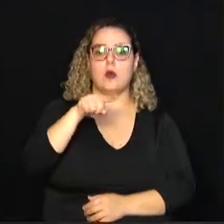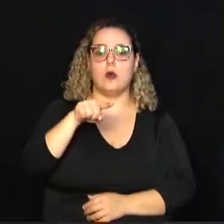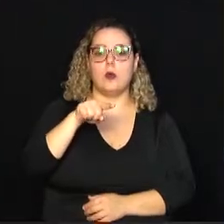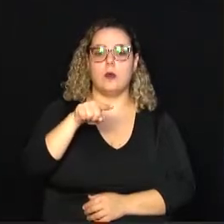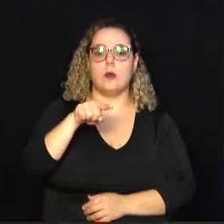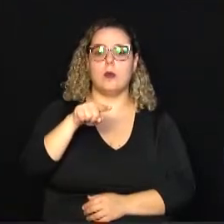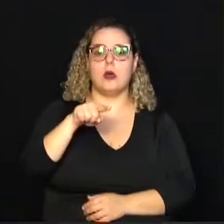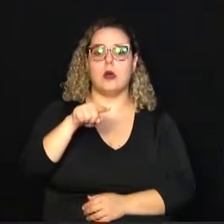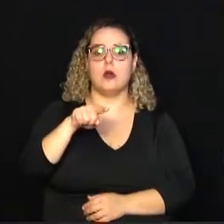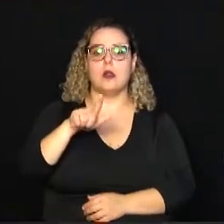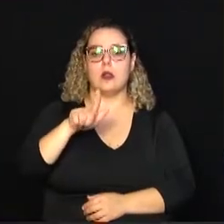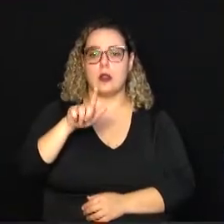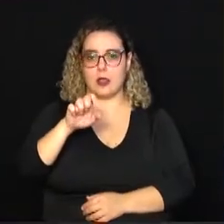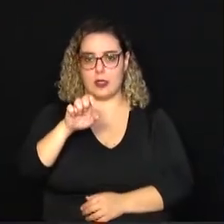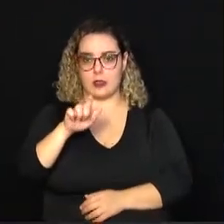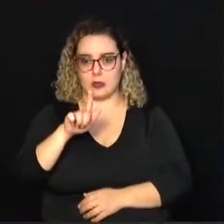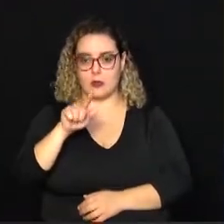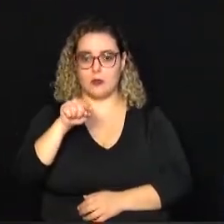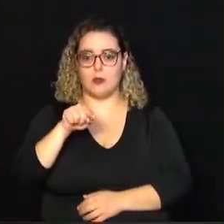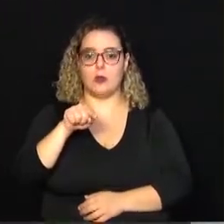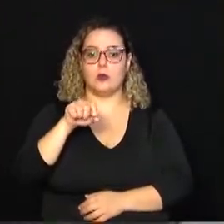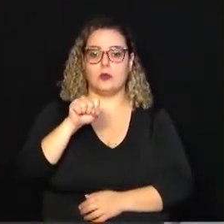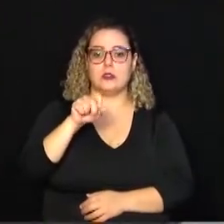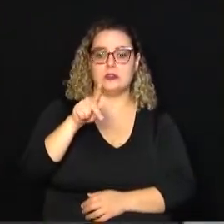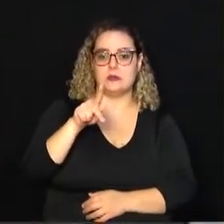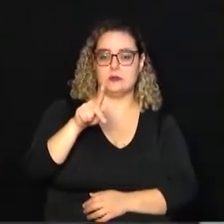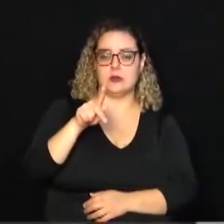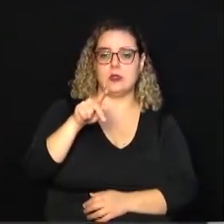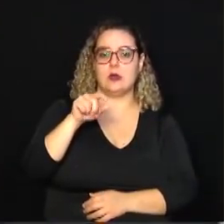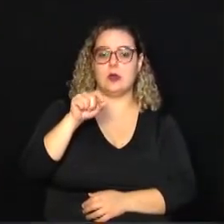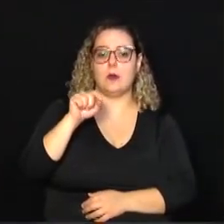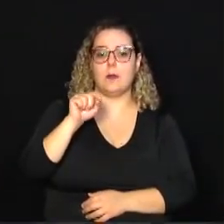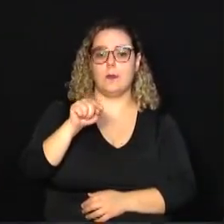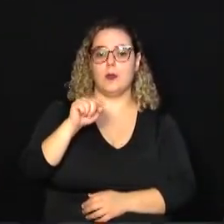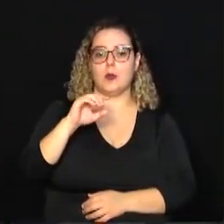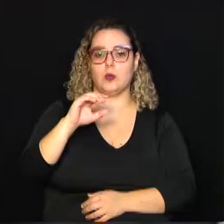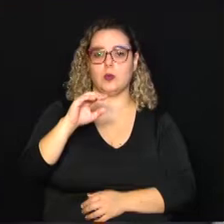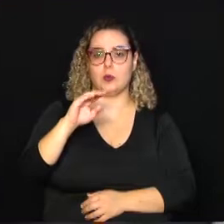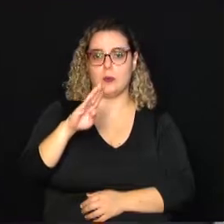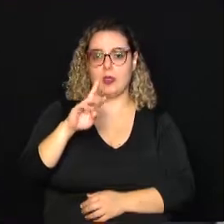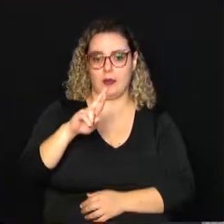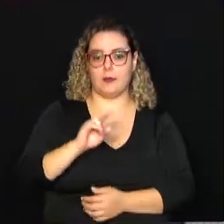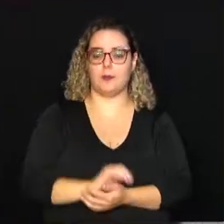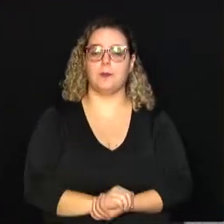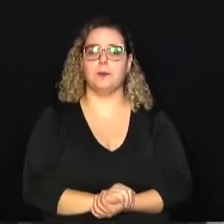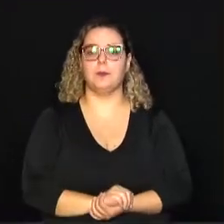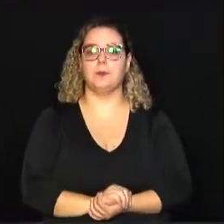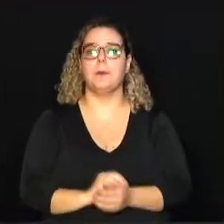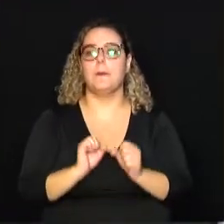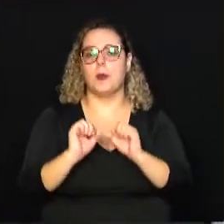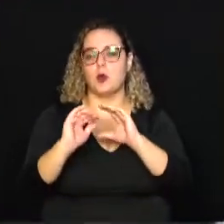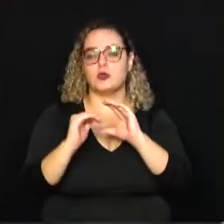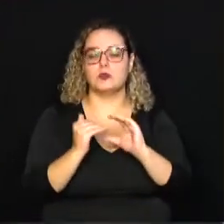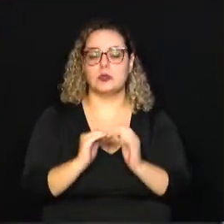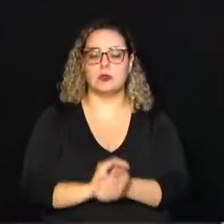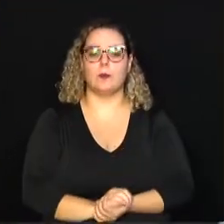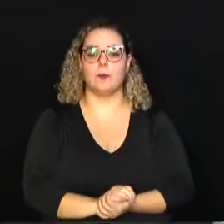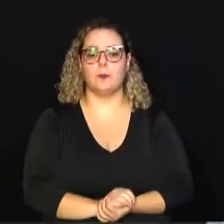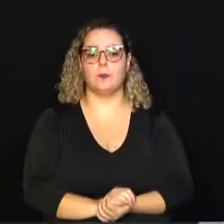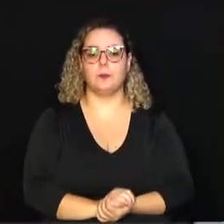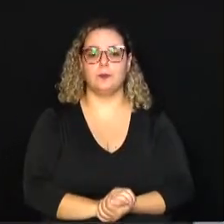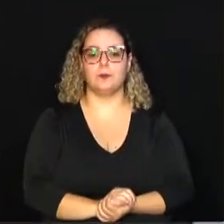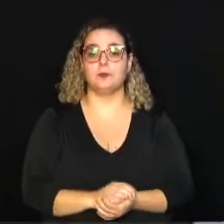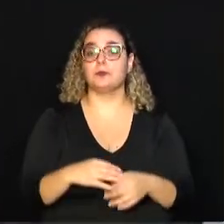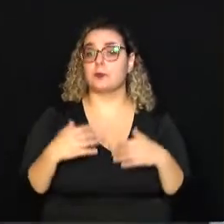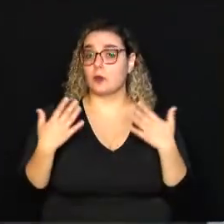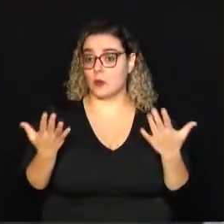os nossos convidados que estão aqui, que vão debater o tema, tá? Bom, eu